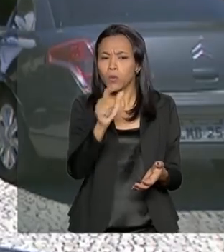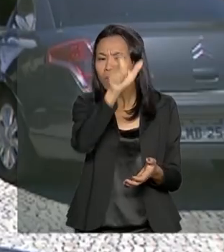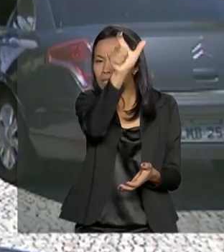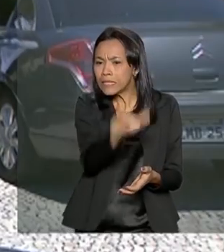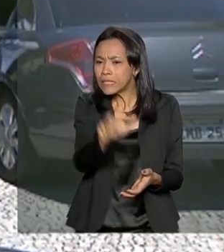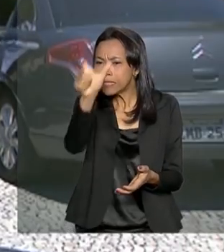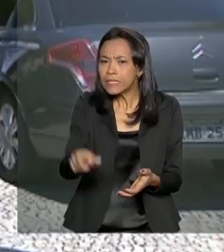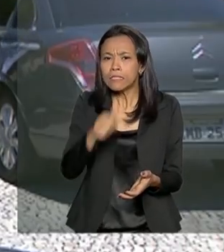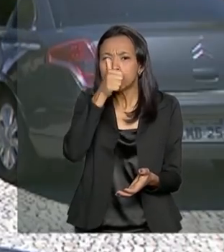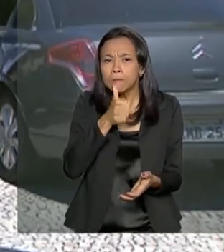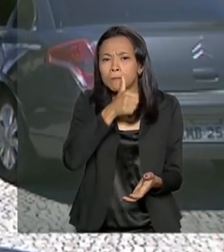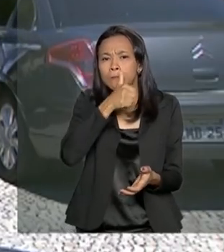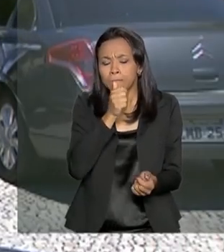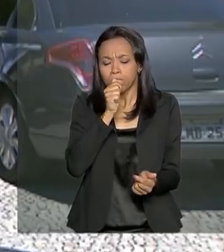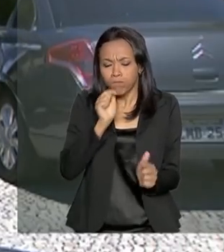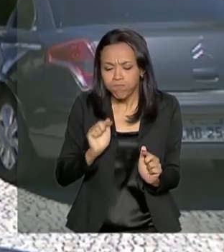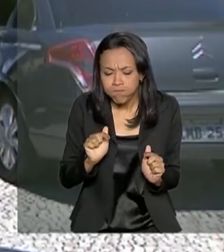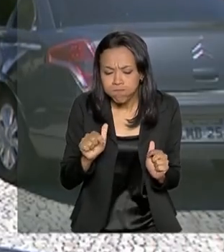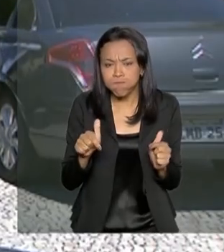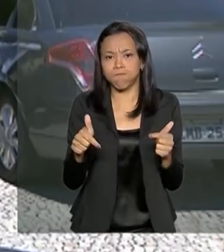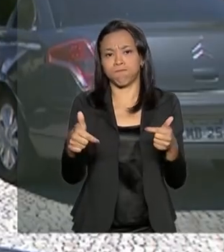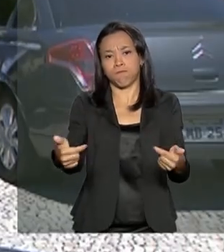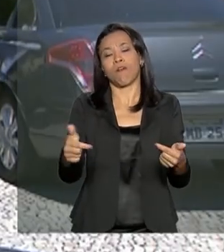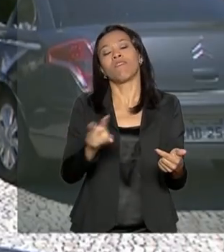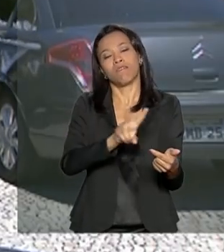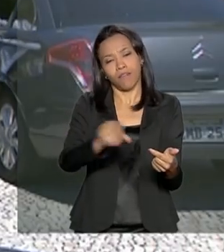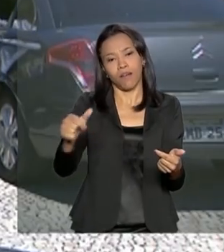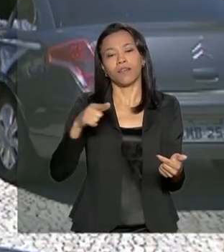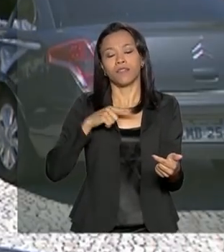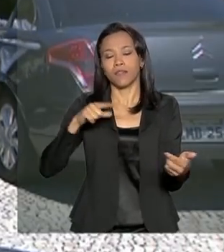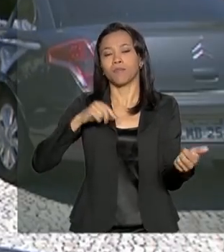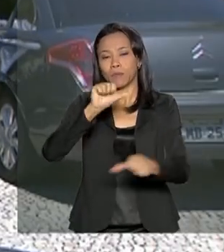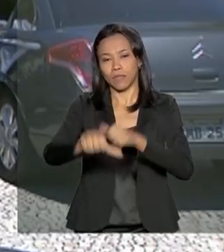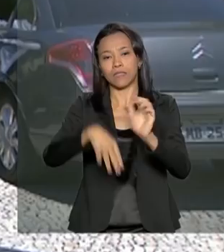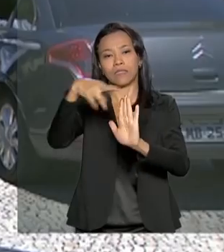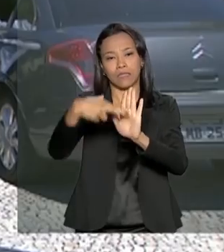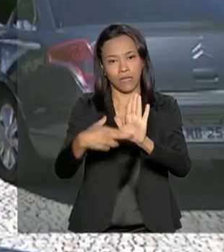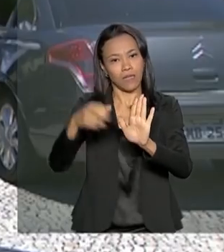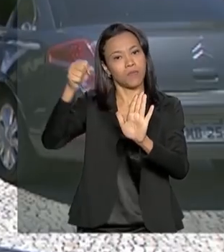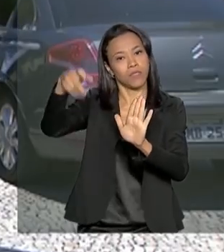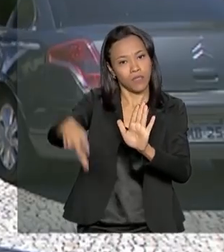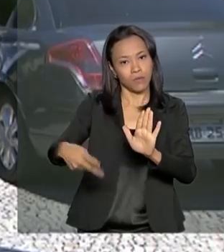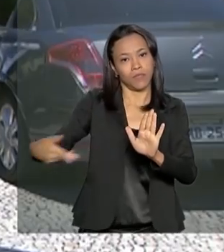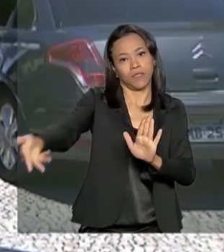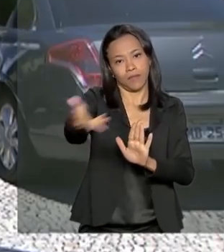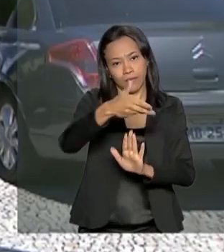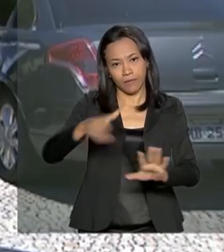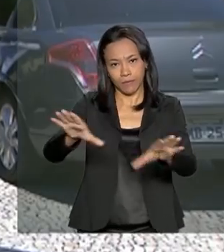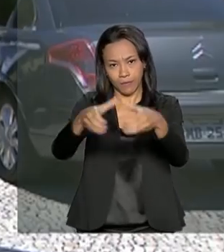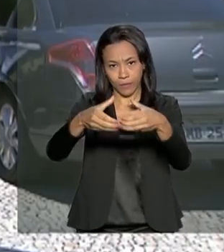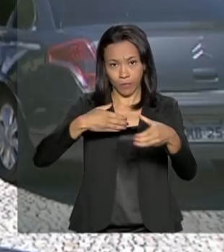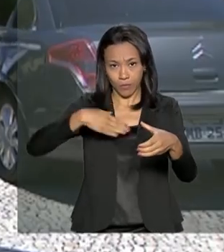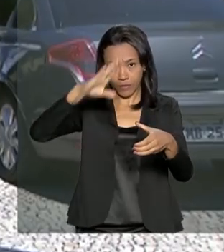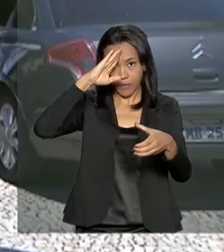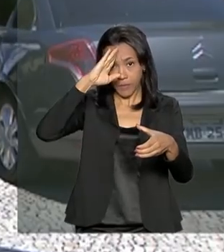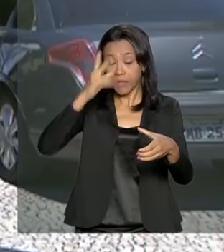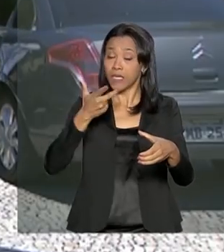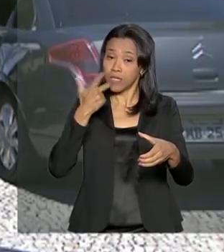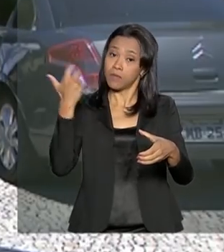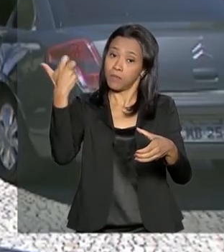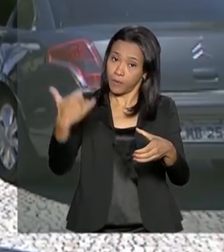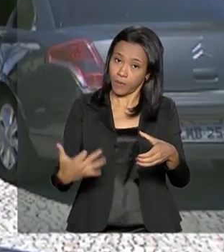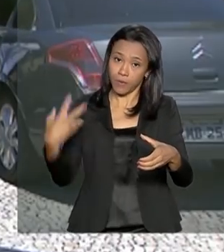militares Já que as forças armadas vão ser afetadas pela reforma da Previdência mas o presidente fez questão de ressaltar que as